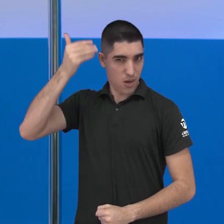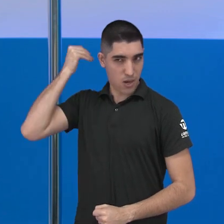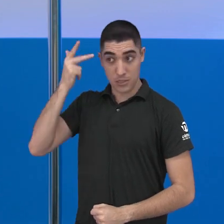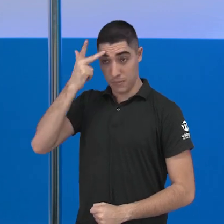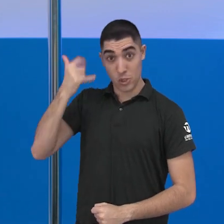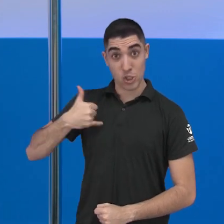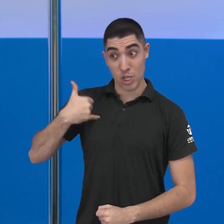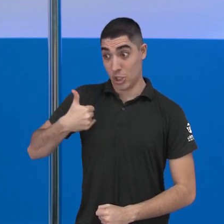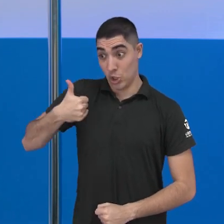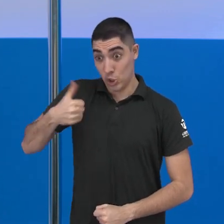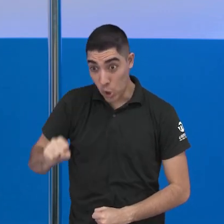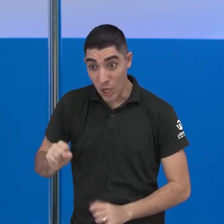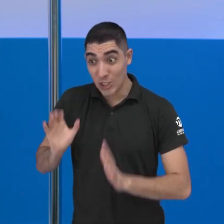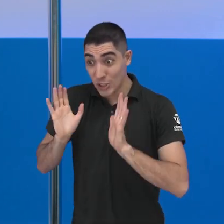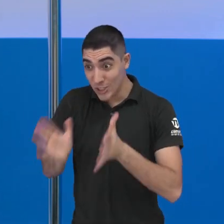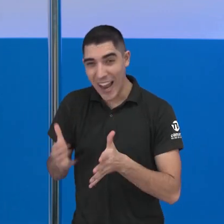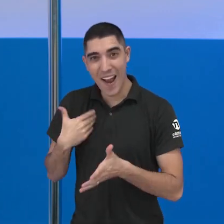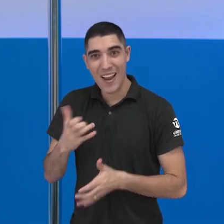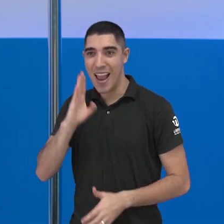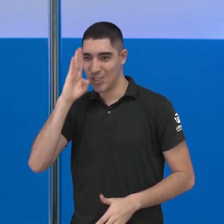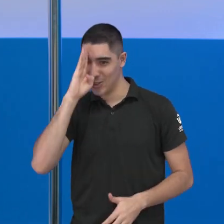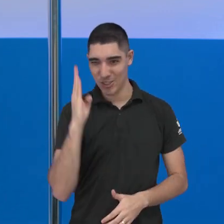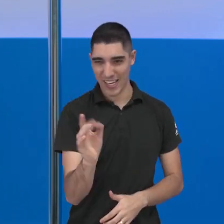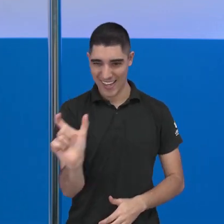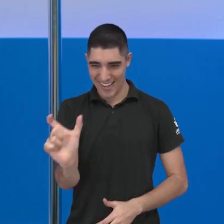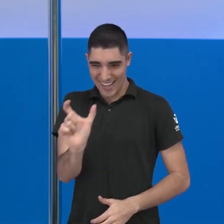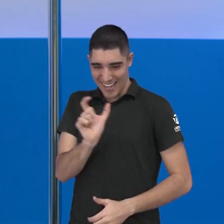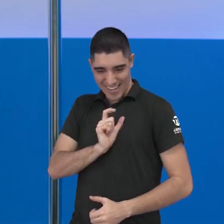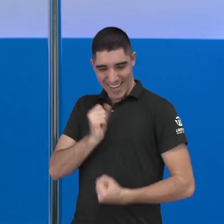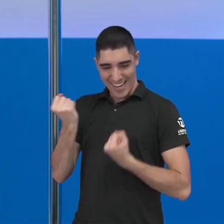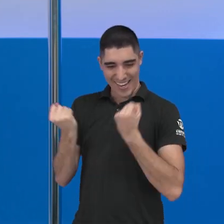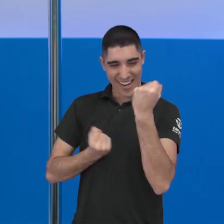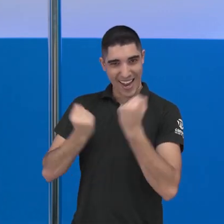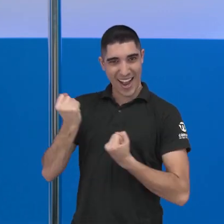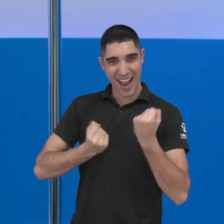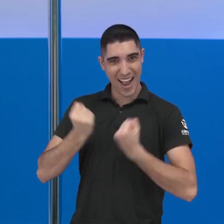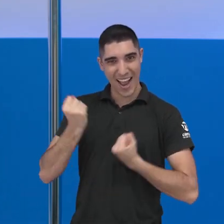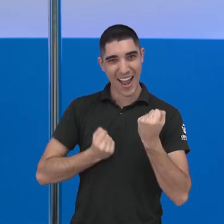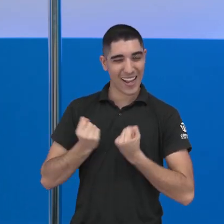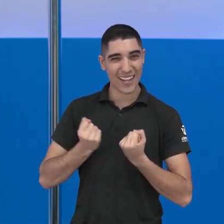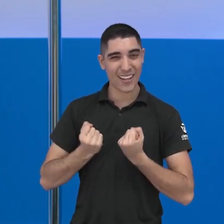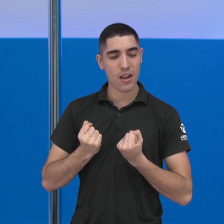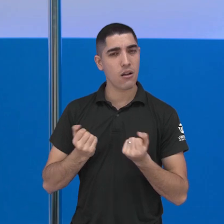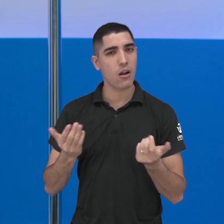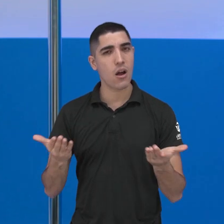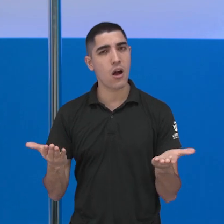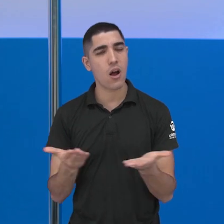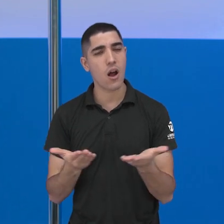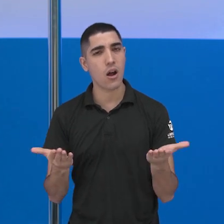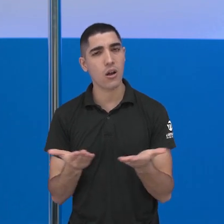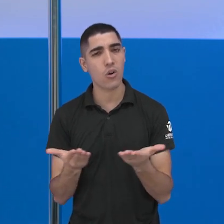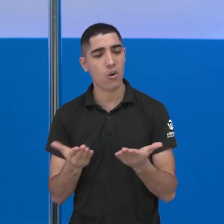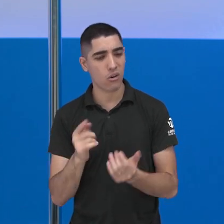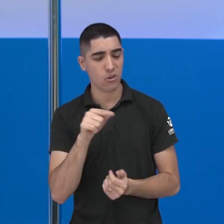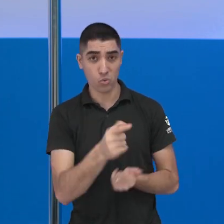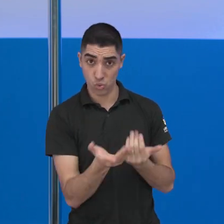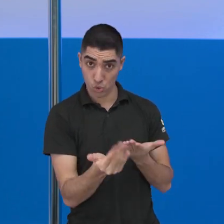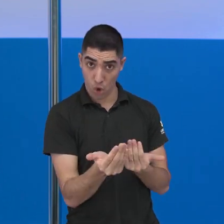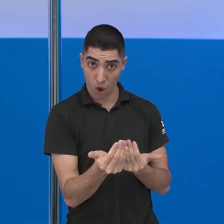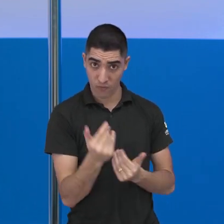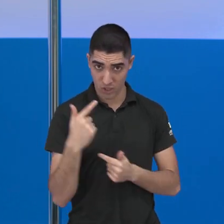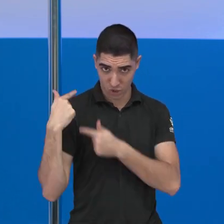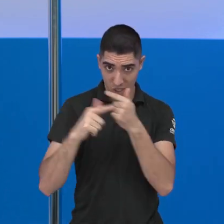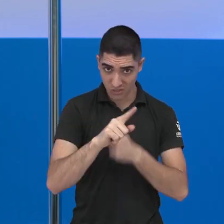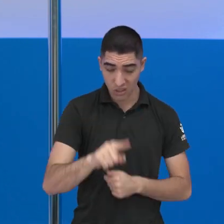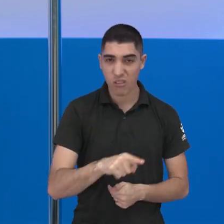Se antes, ao completarem 18 anos, os jovens já pensavam na CNH, né, que é a carteira de habilitação, hoje esse grupo